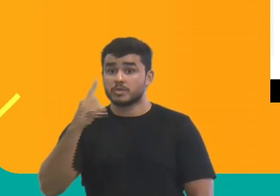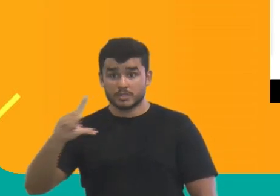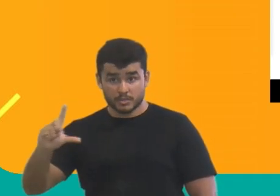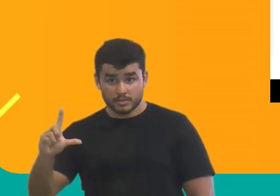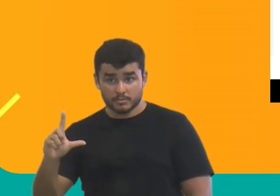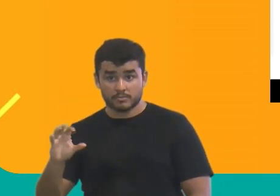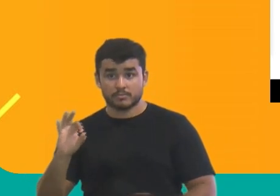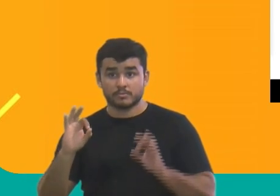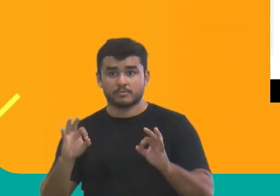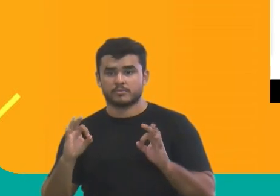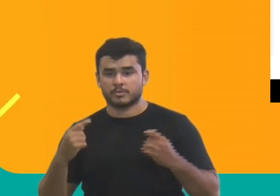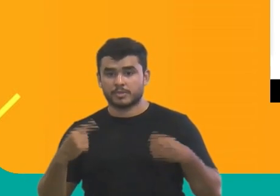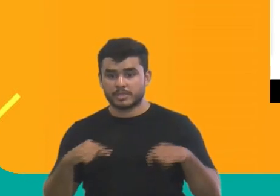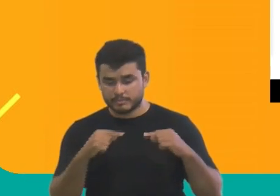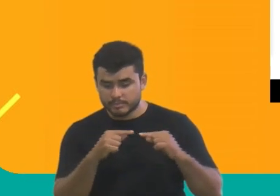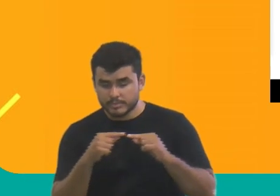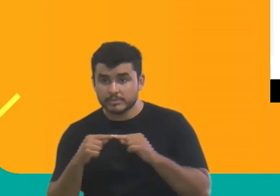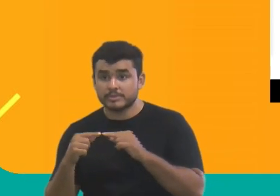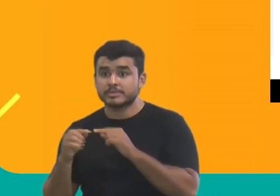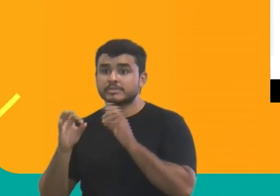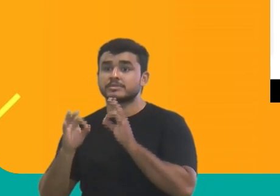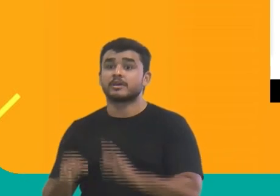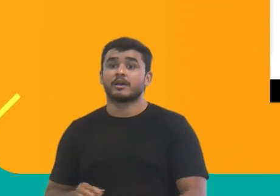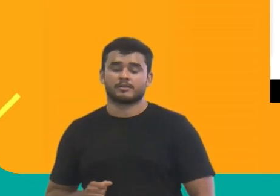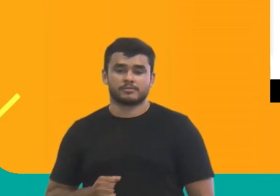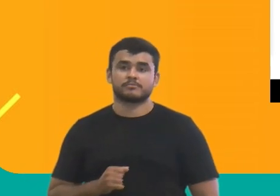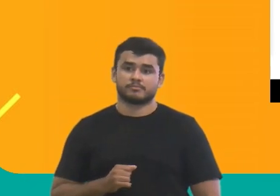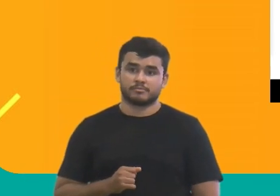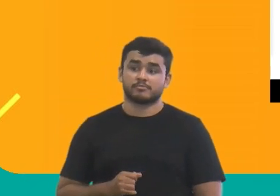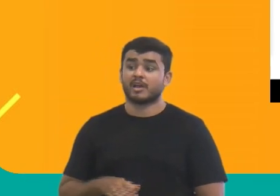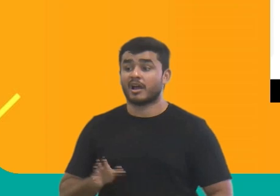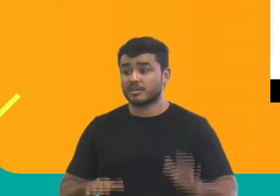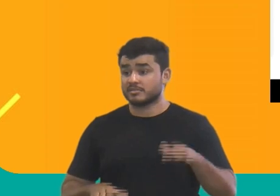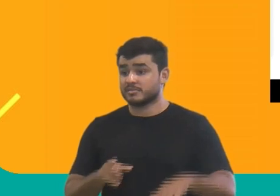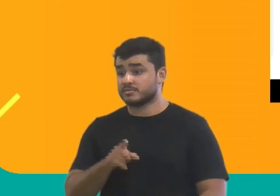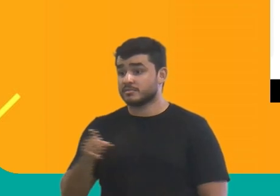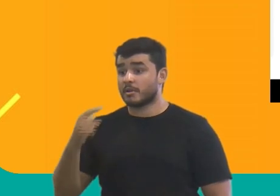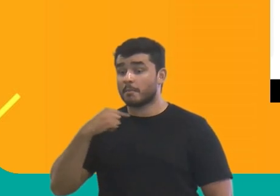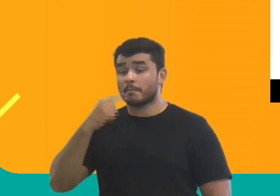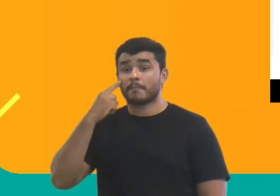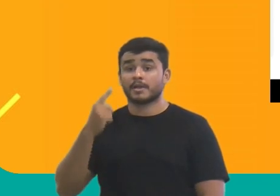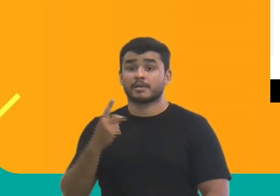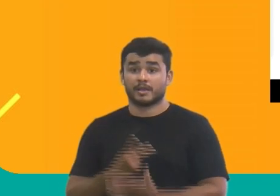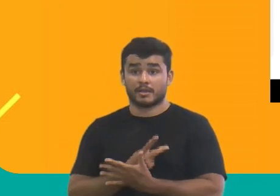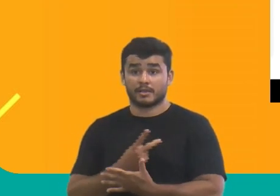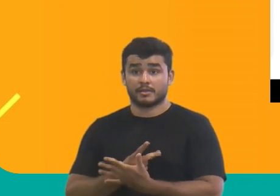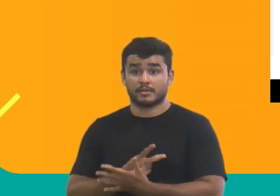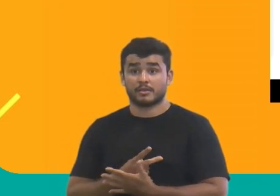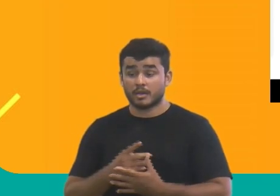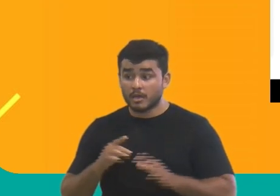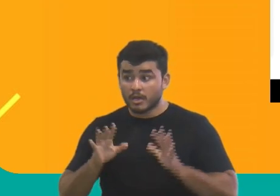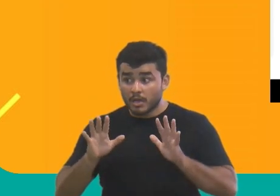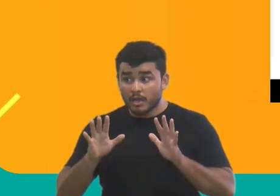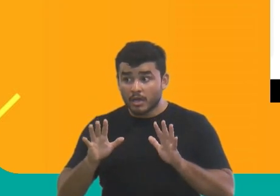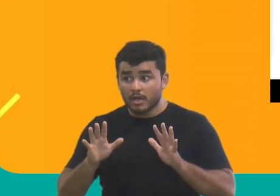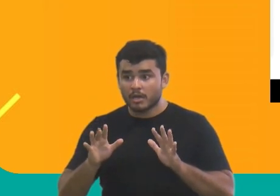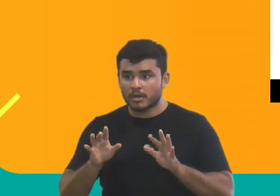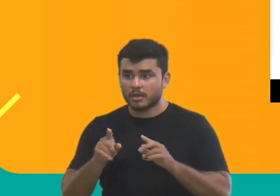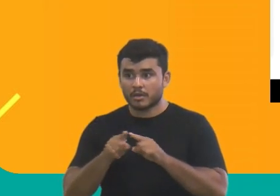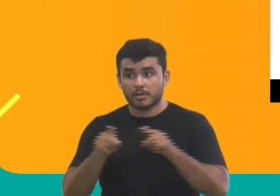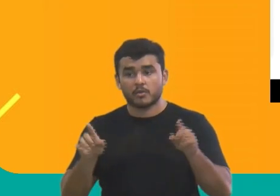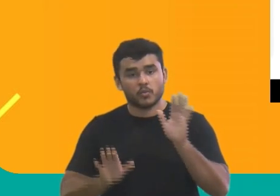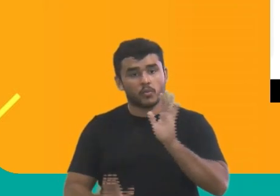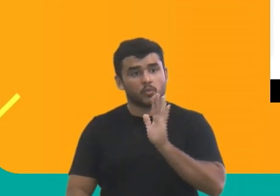tem padrões dentro da nossa vida que vão atrapalhando o contexto científico. Mas, na teoria, eu preciso tomar cuidado,